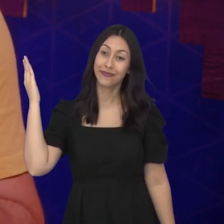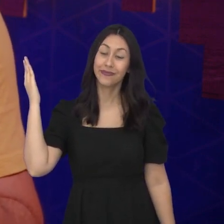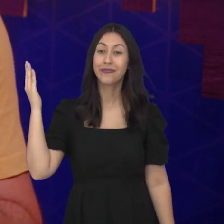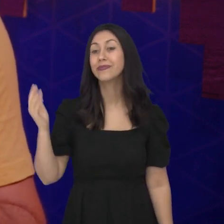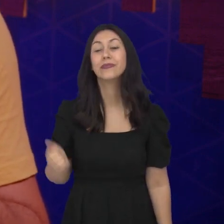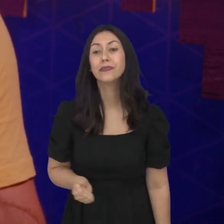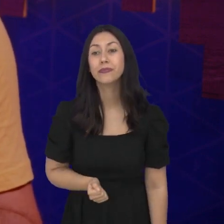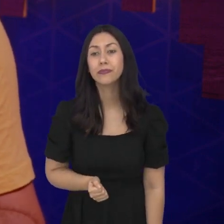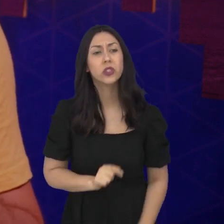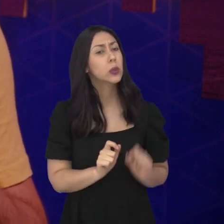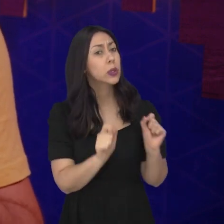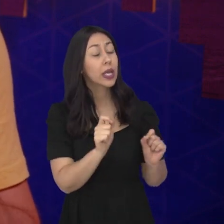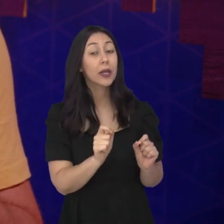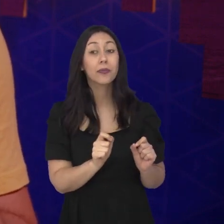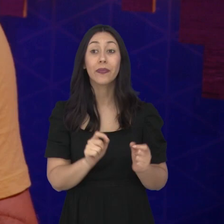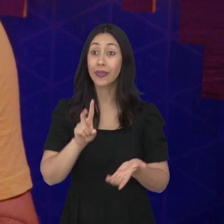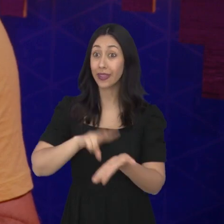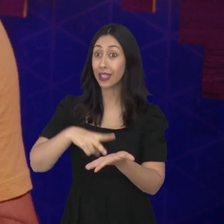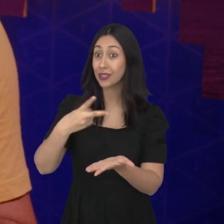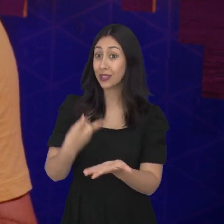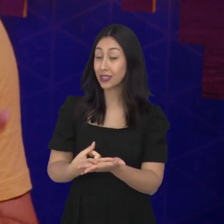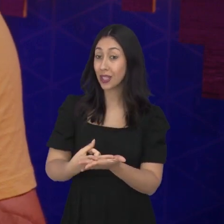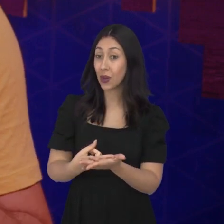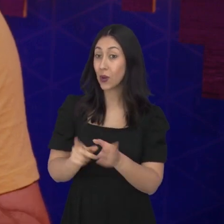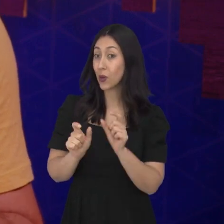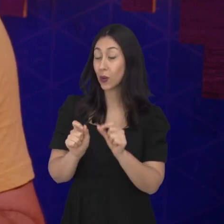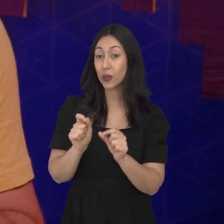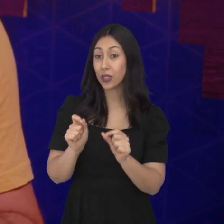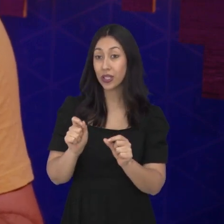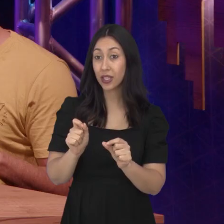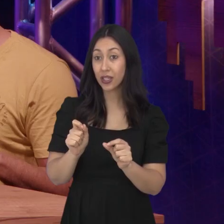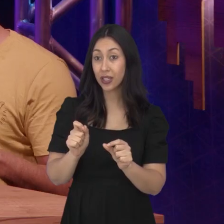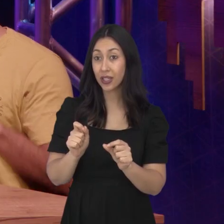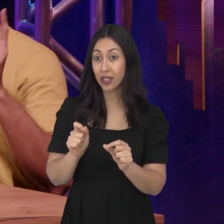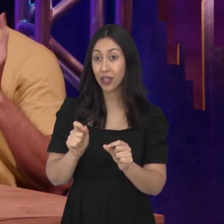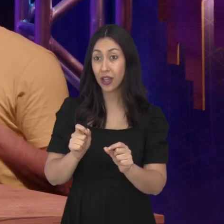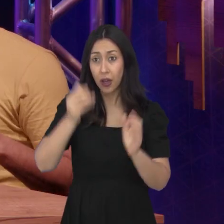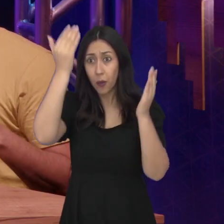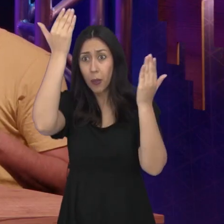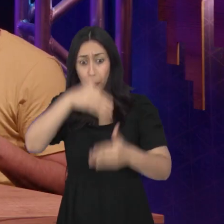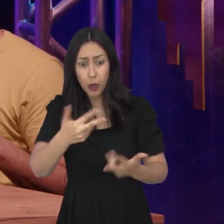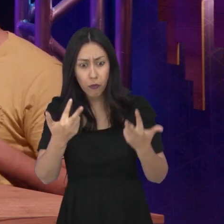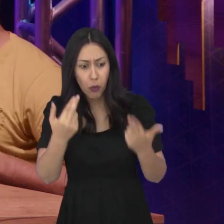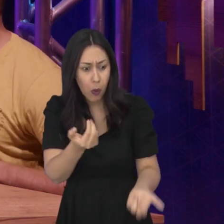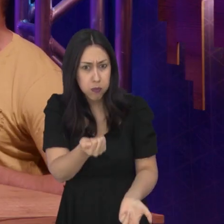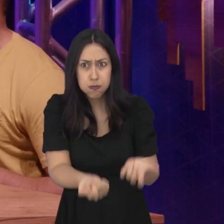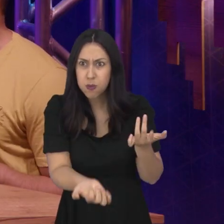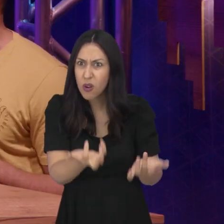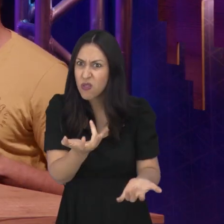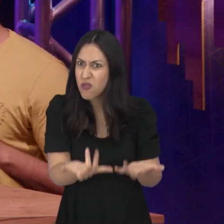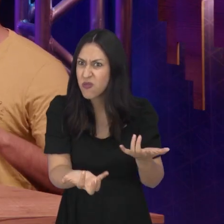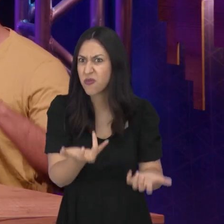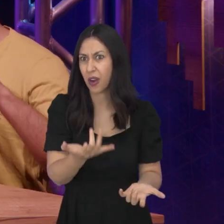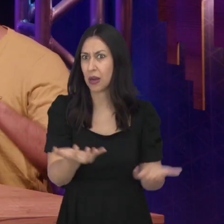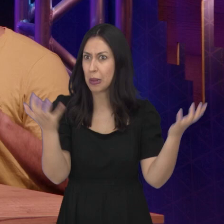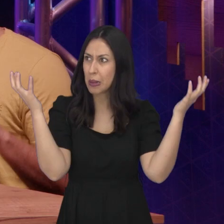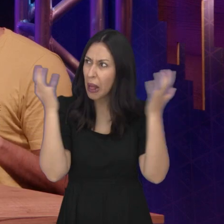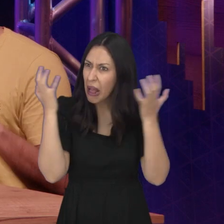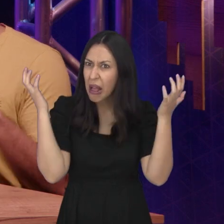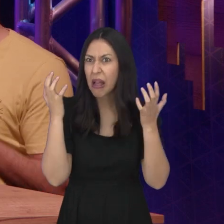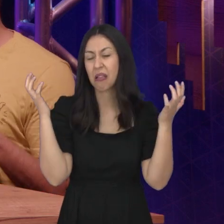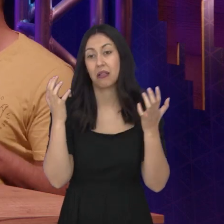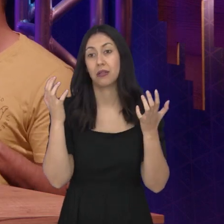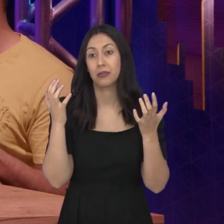Shikenjigoku. Que é isso? Que a tradução literal é Inferno dos Exames. Assim, é um dia